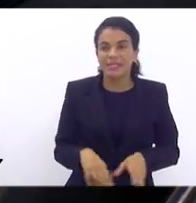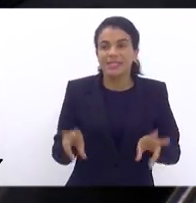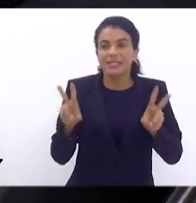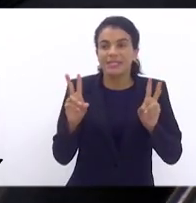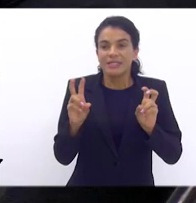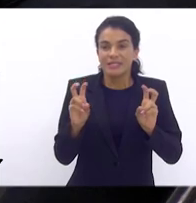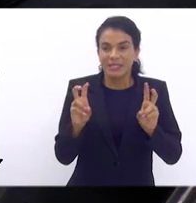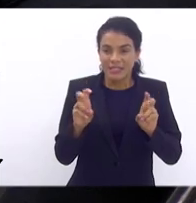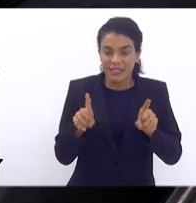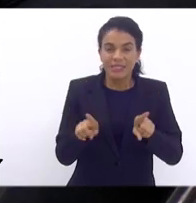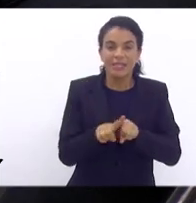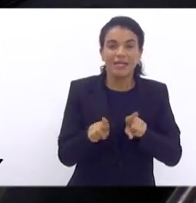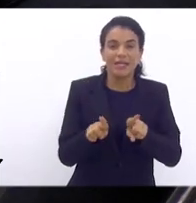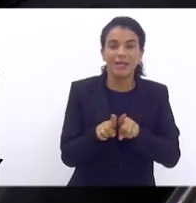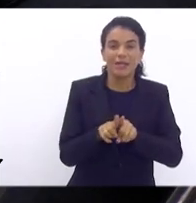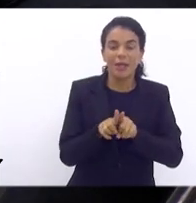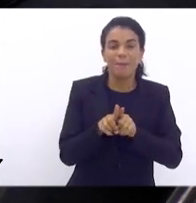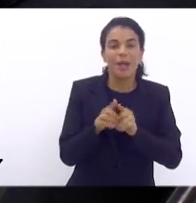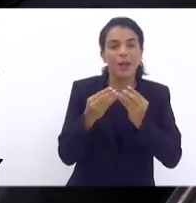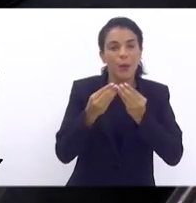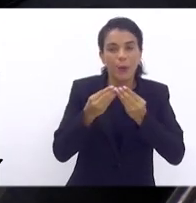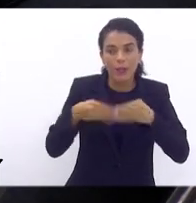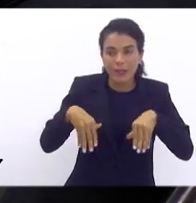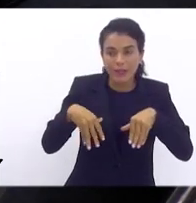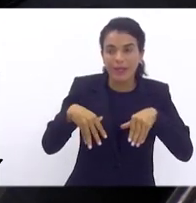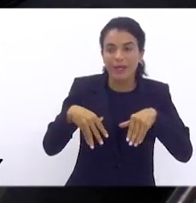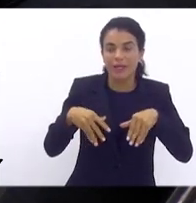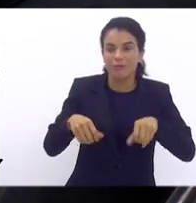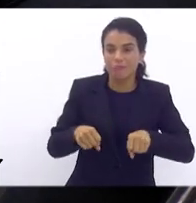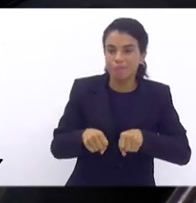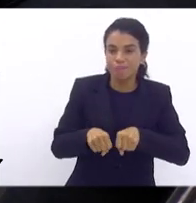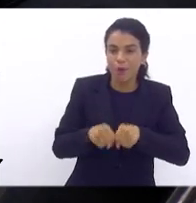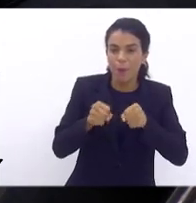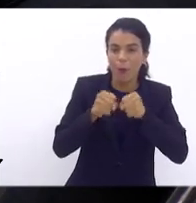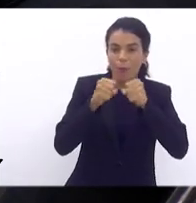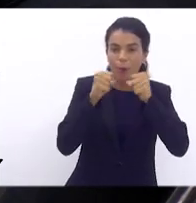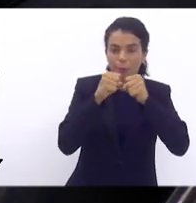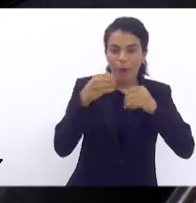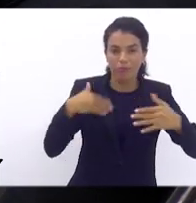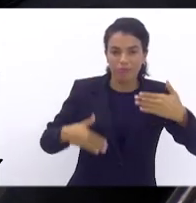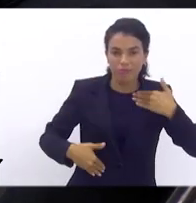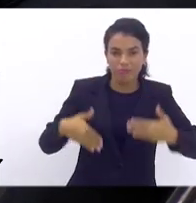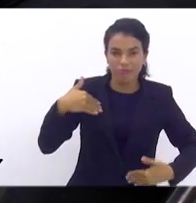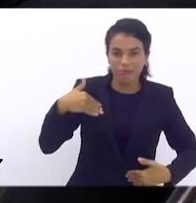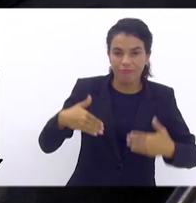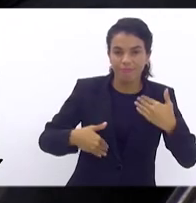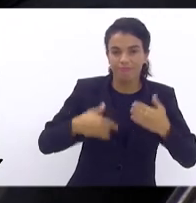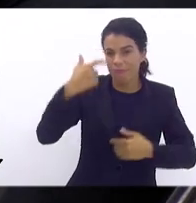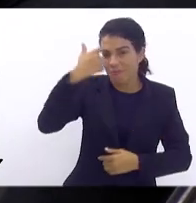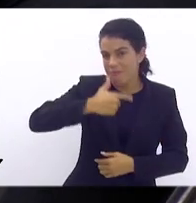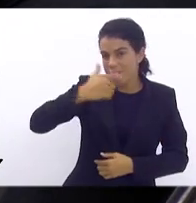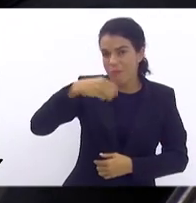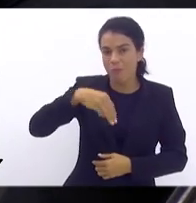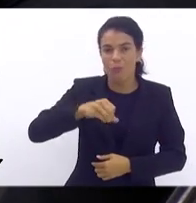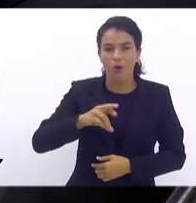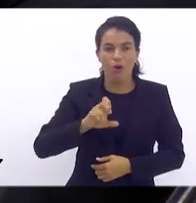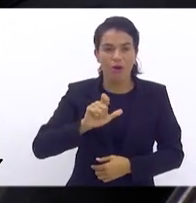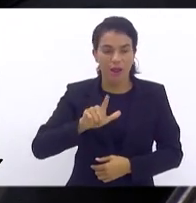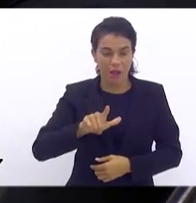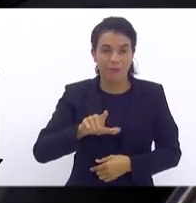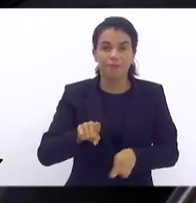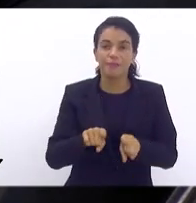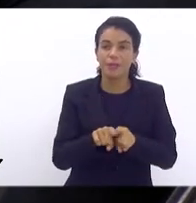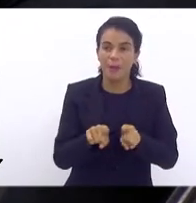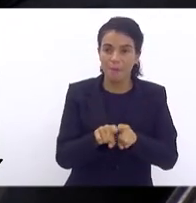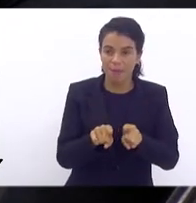ao dano moral é um dos objetos da nossa atuação né o dente distribui as ações indenizatórias eventualmente